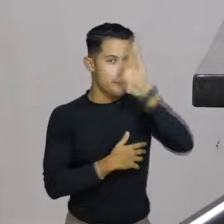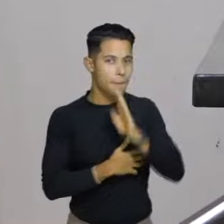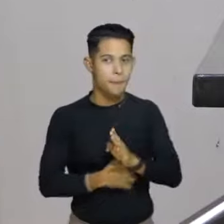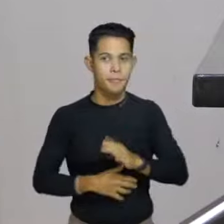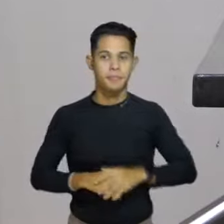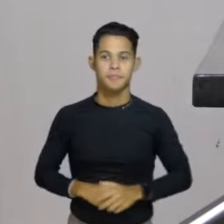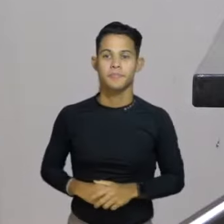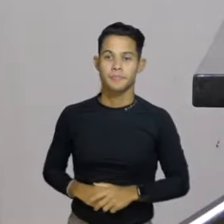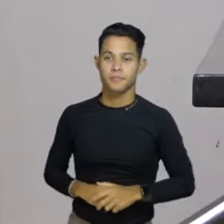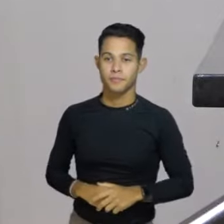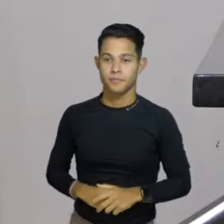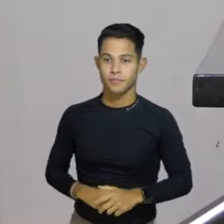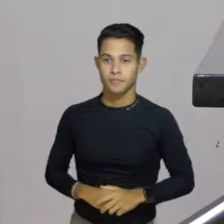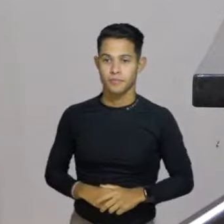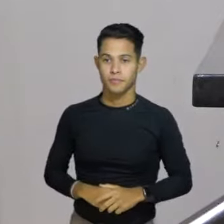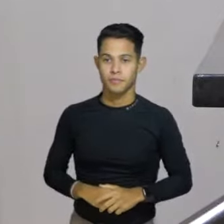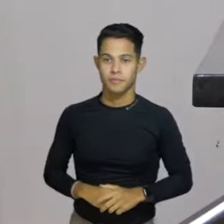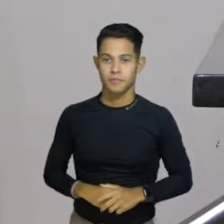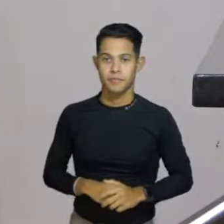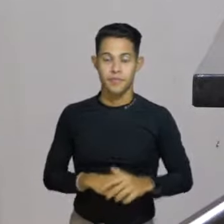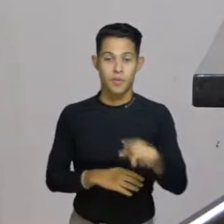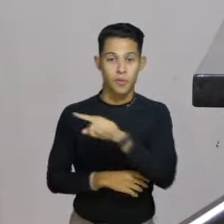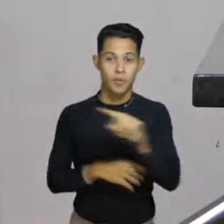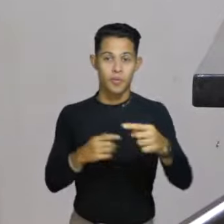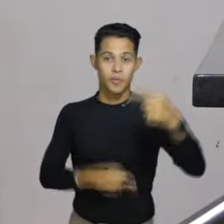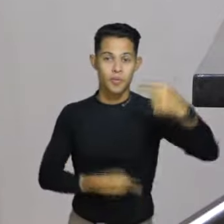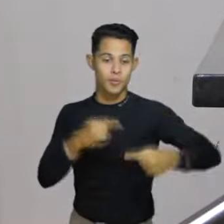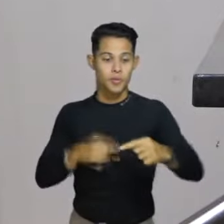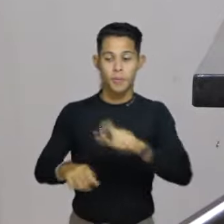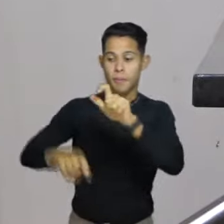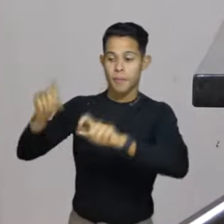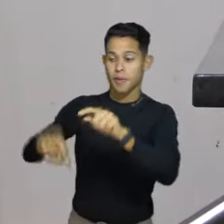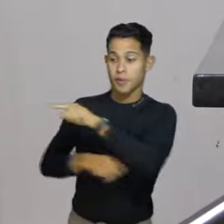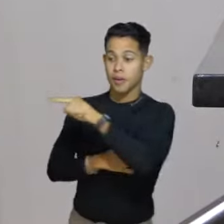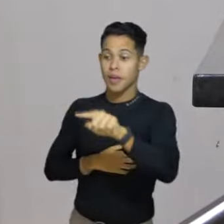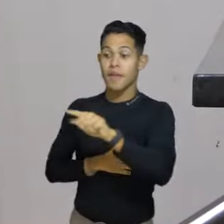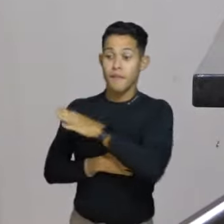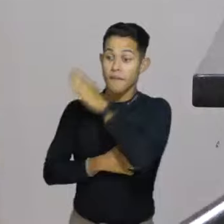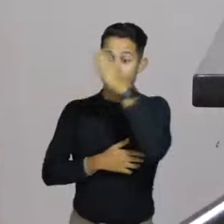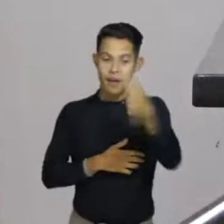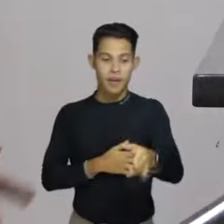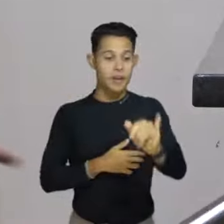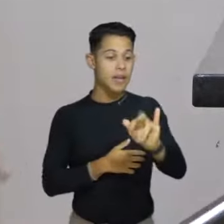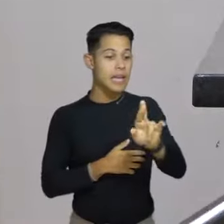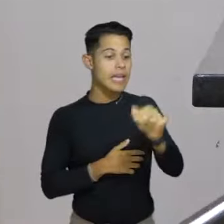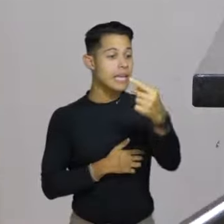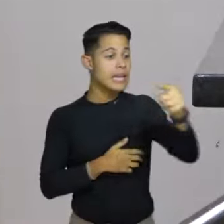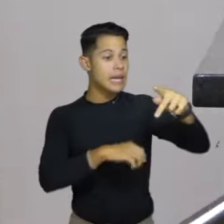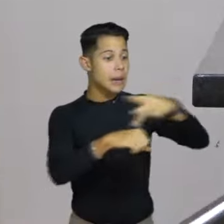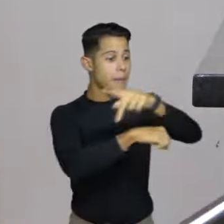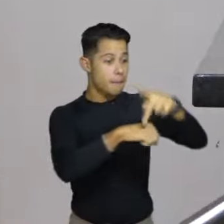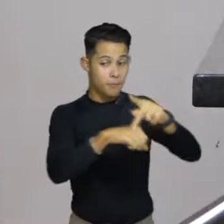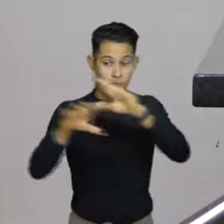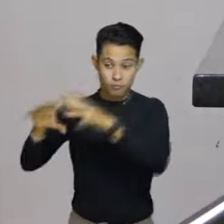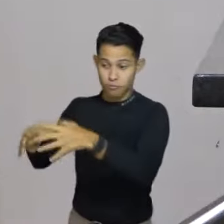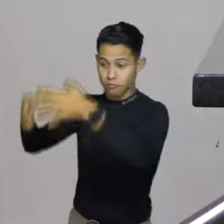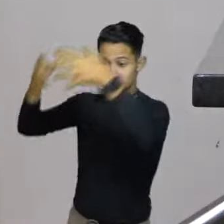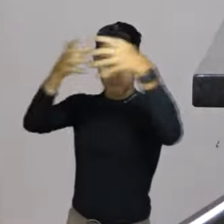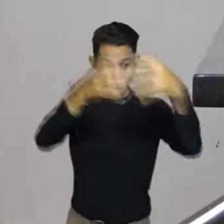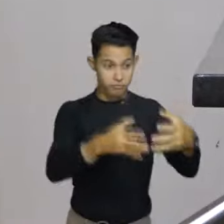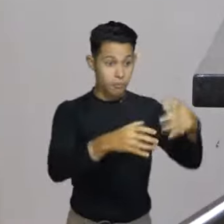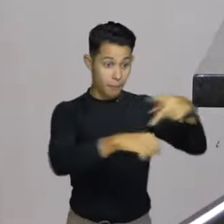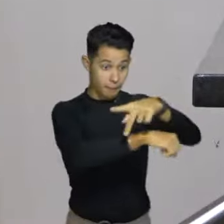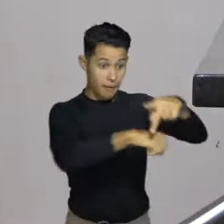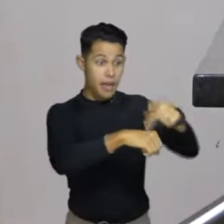Brasil quer discutir o que faz com esse tipo de gente vai pro Irã faça uma comitiva e vão para lá para ver o que que